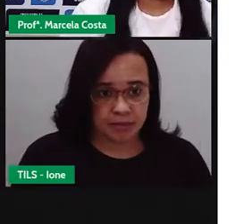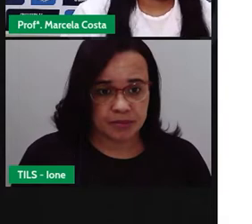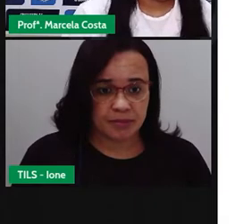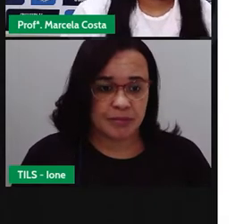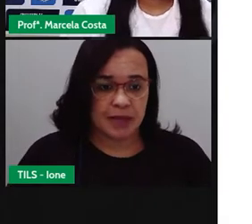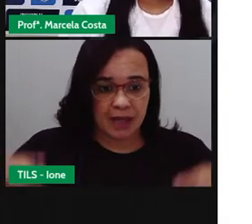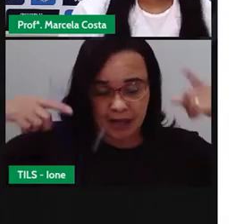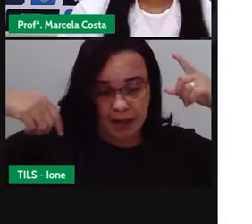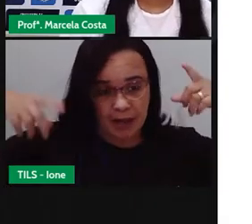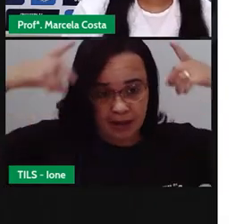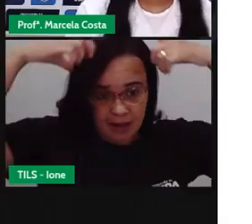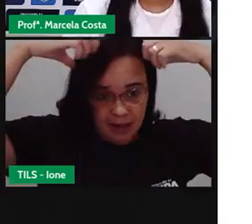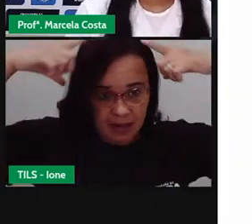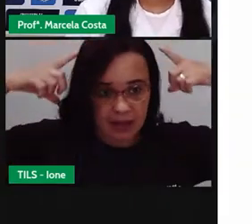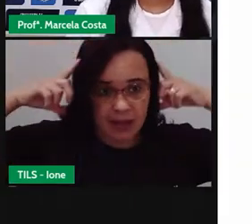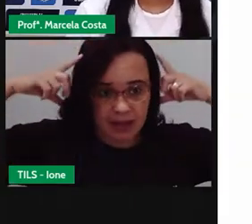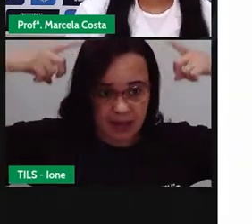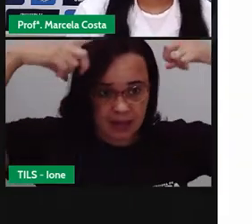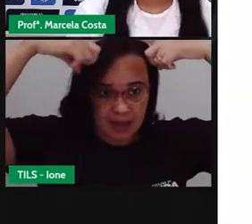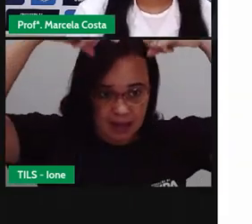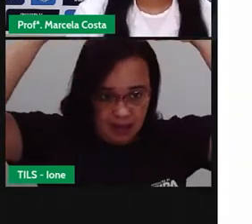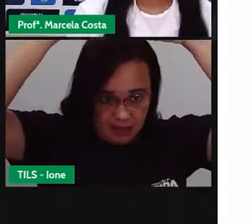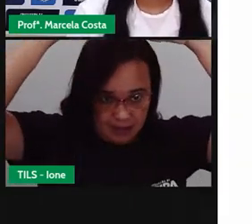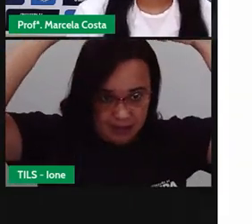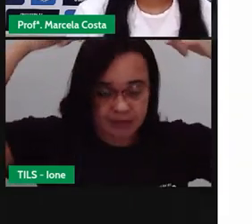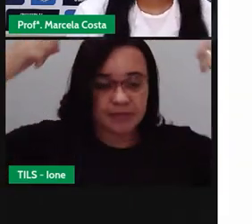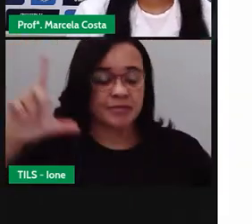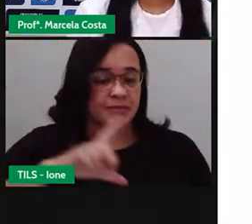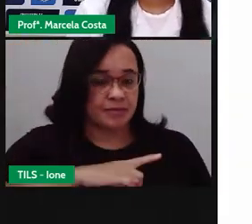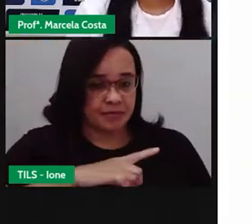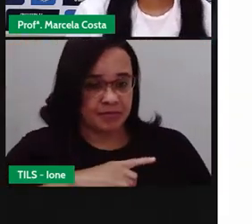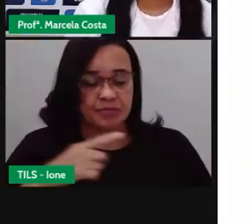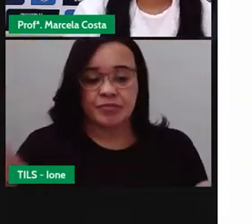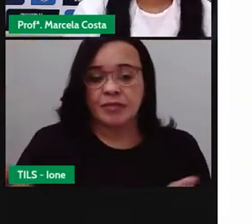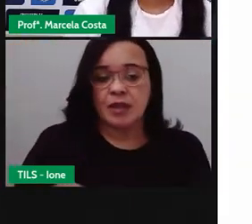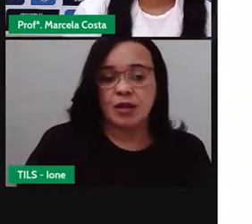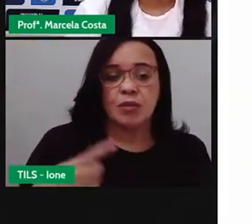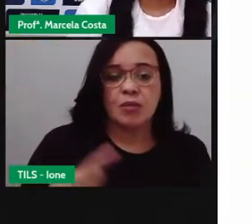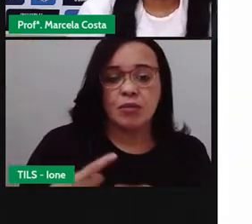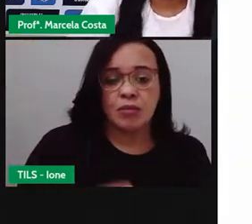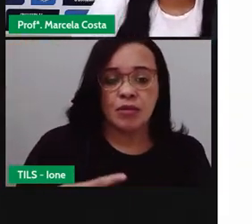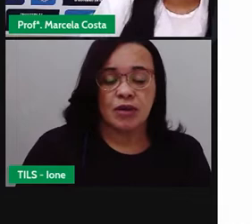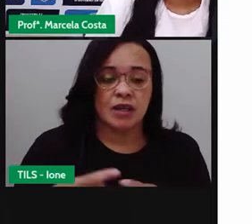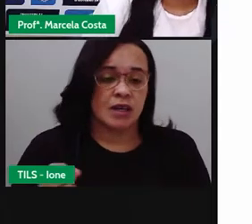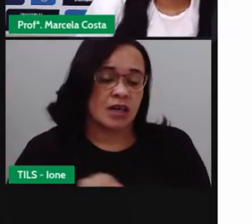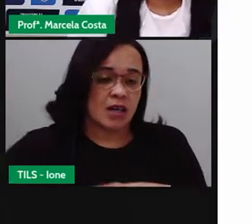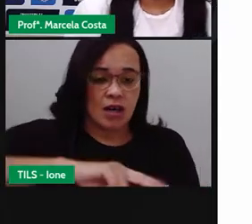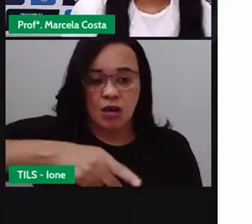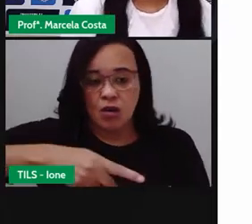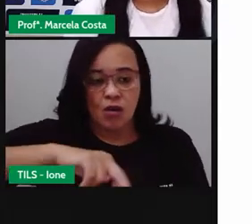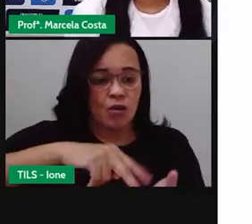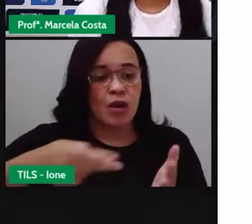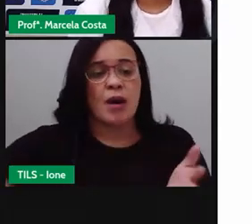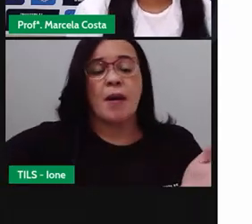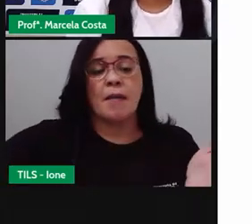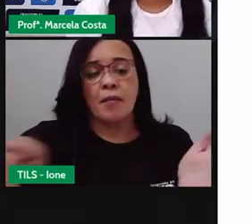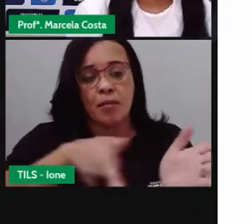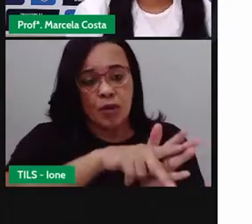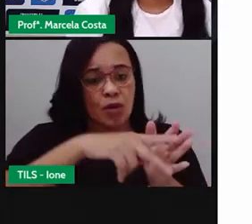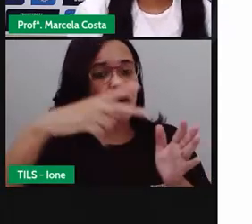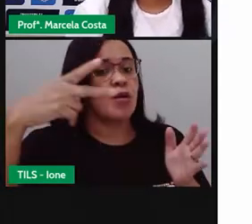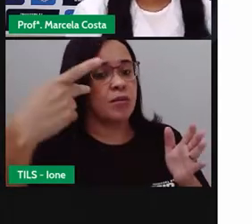de cangaceiros, porque foi uma dança, um ritmo que